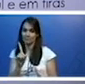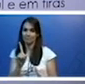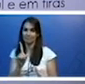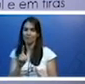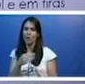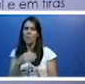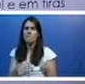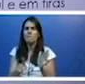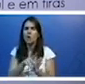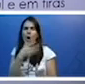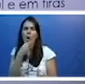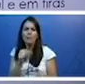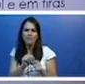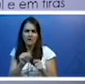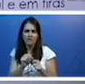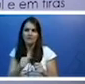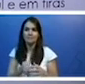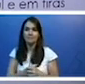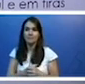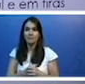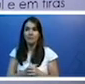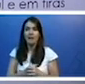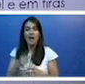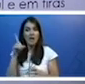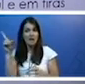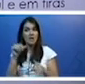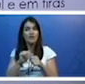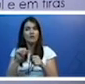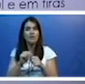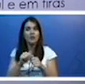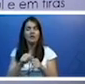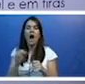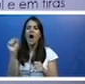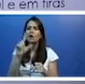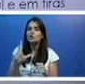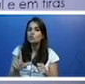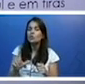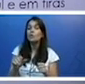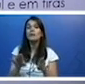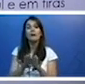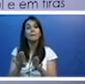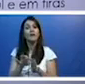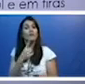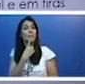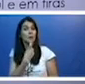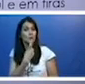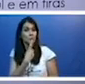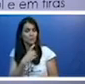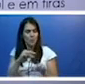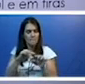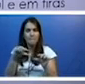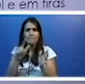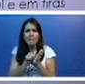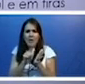o papel de tornassol, comercializado em tiras de cor azul e em tiras de cor vermelha. Aqui